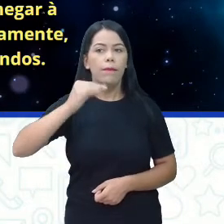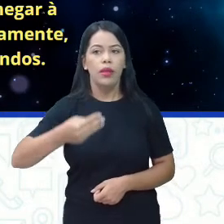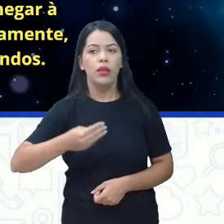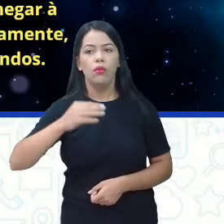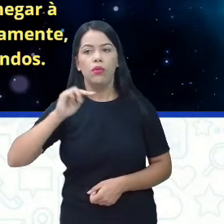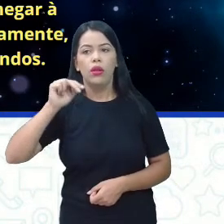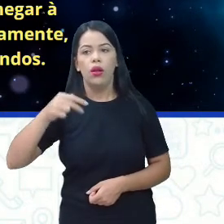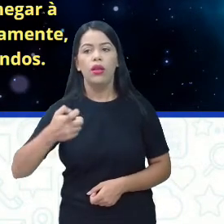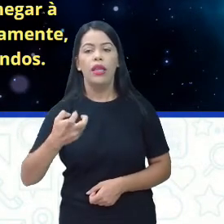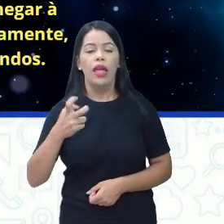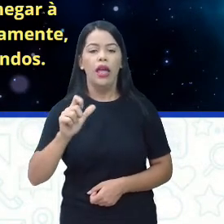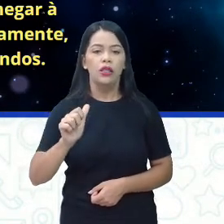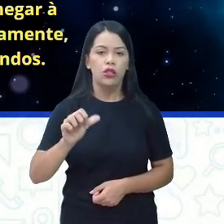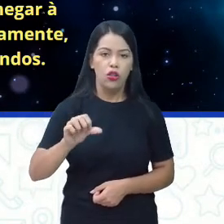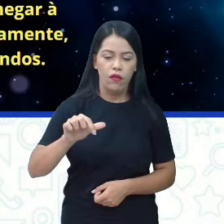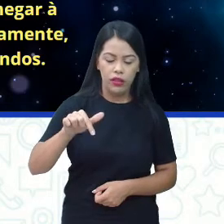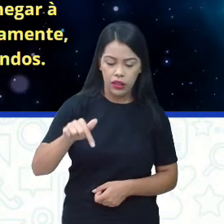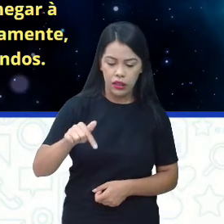milhões,